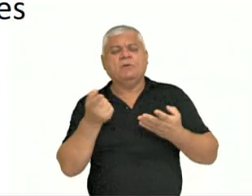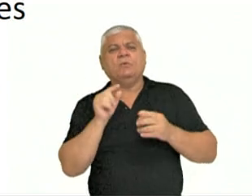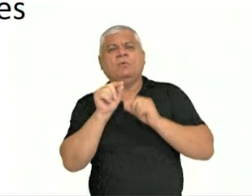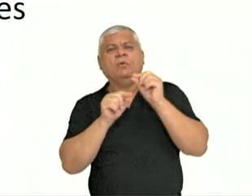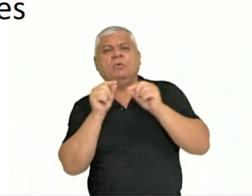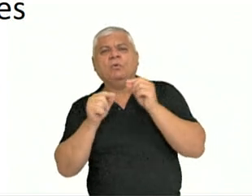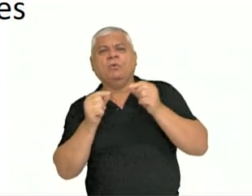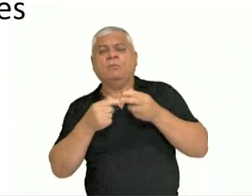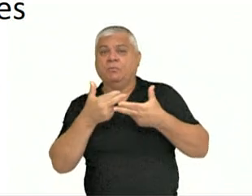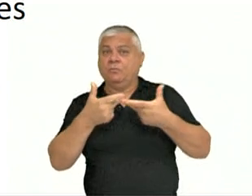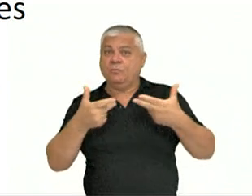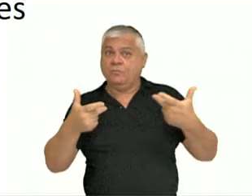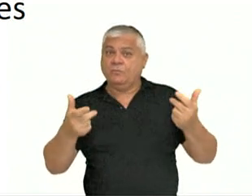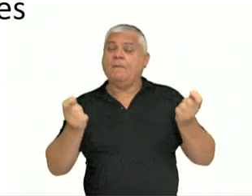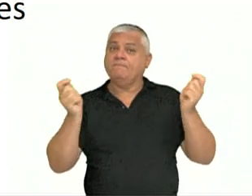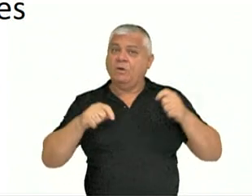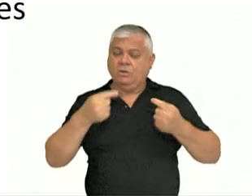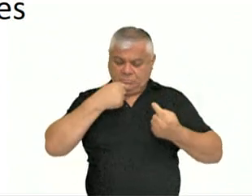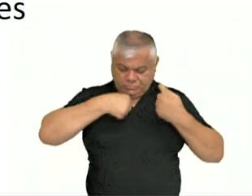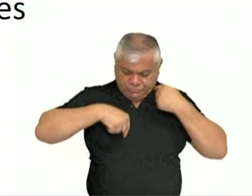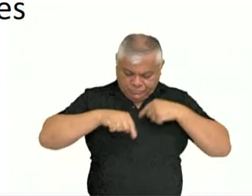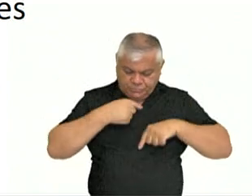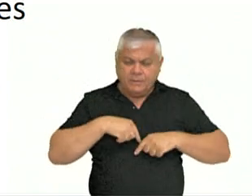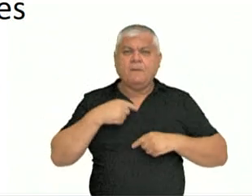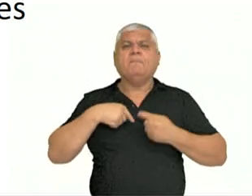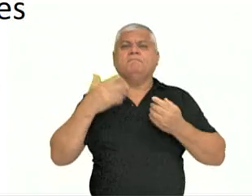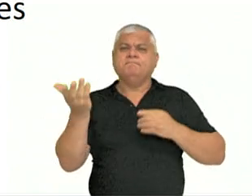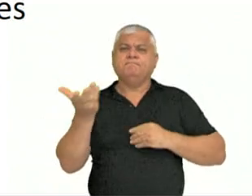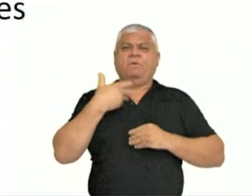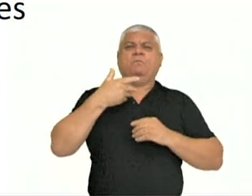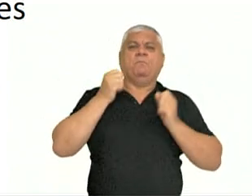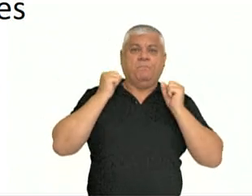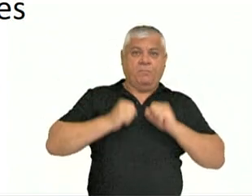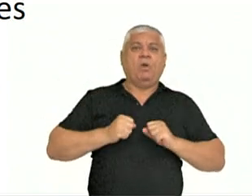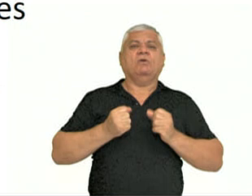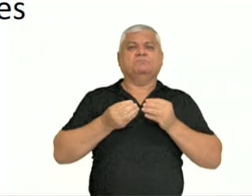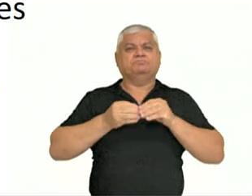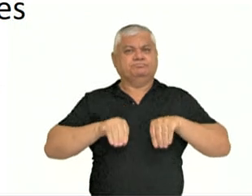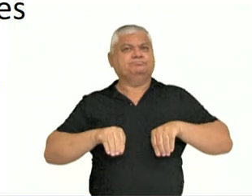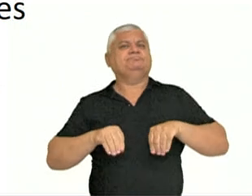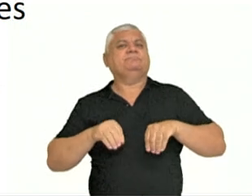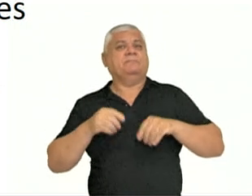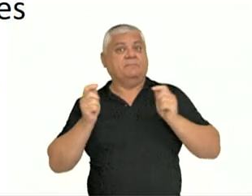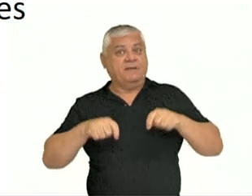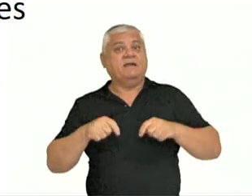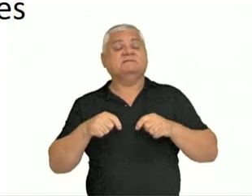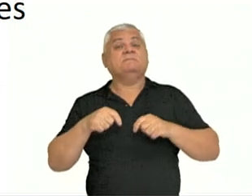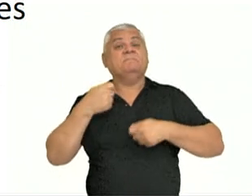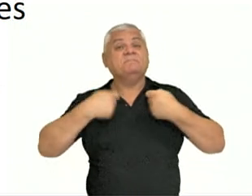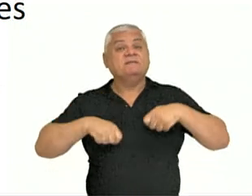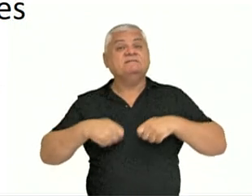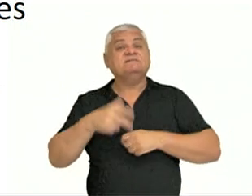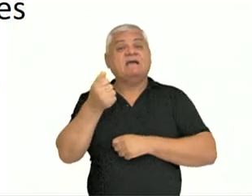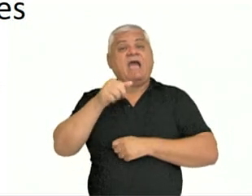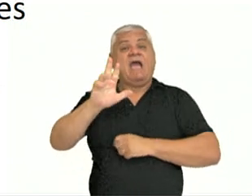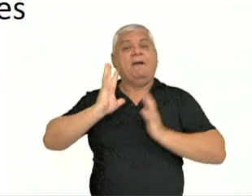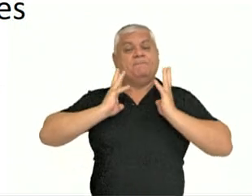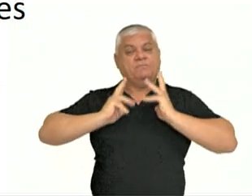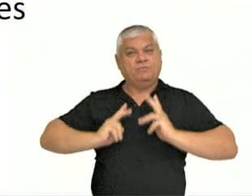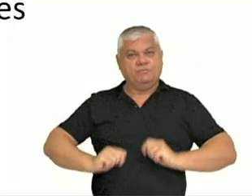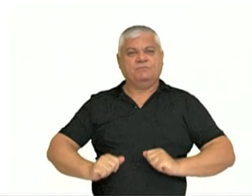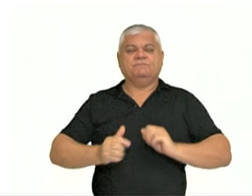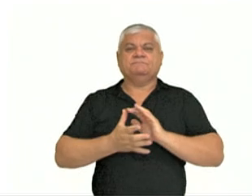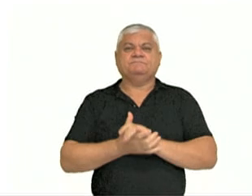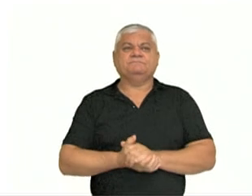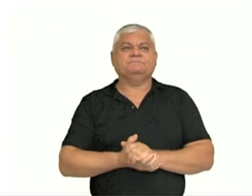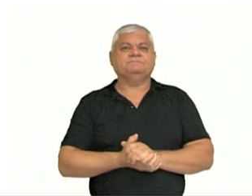que podem ser afetadas com o ar poluído e que podem funcionar melhor com o ar puro. Vamos lá, então?